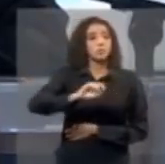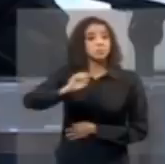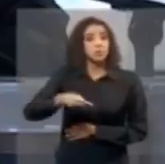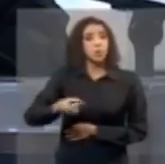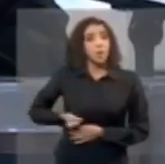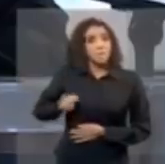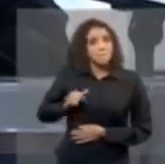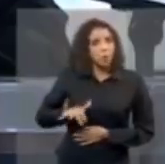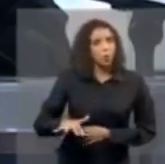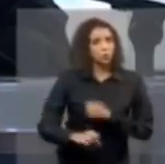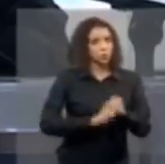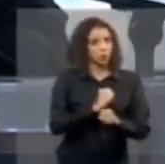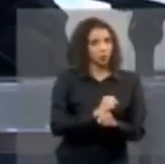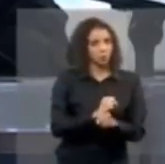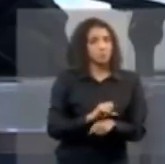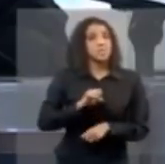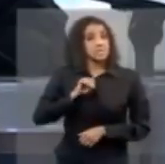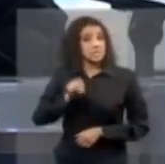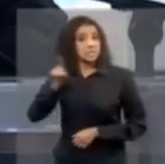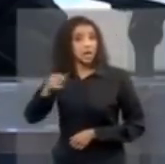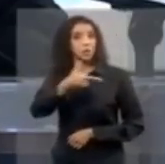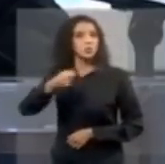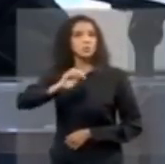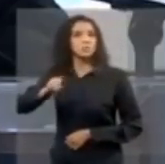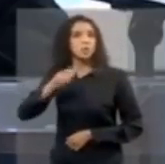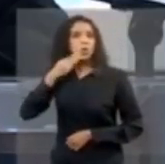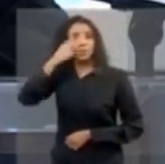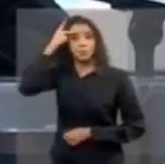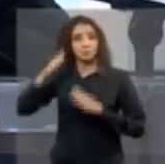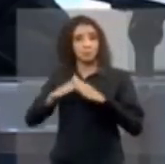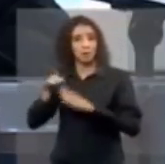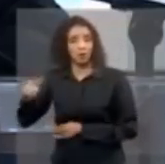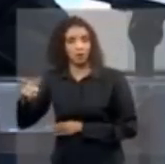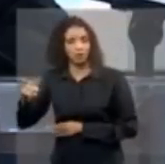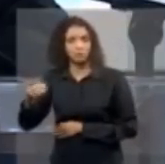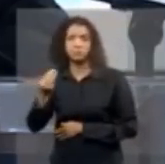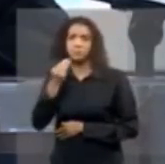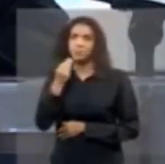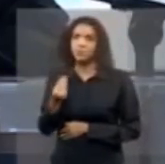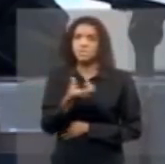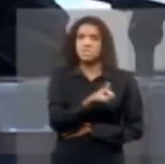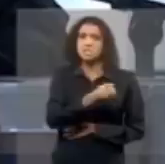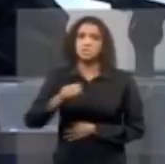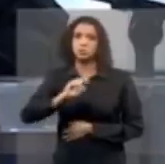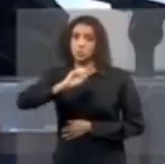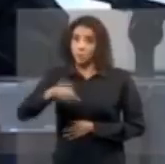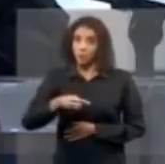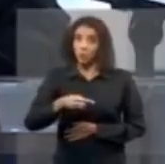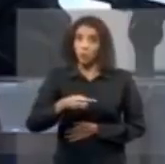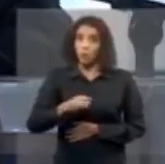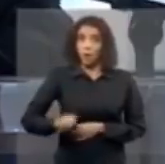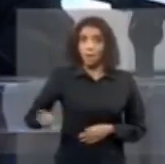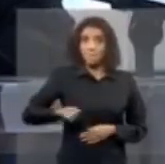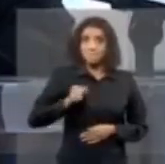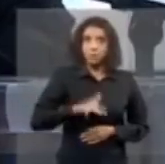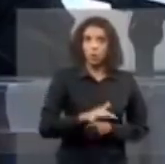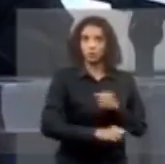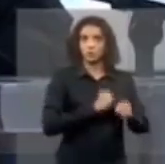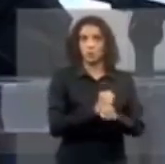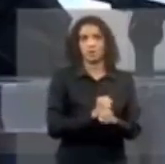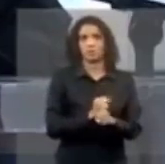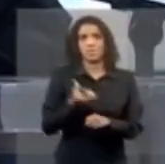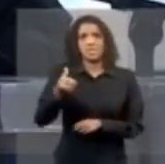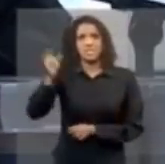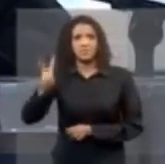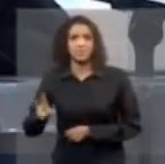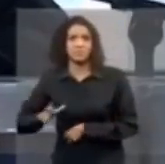mil abortos por ano. Se tivessem 200 milhões de habitantes, praticariam 600 mil abortos por ano,